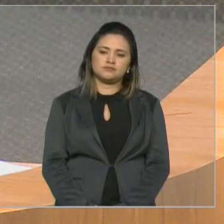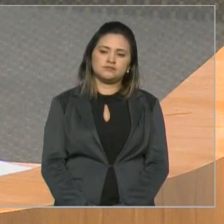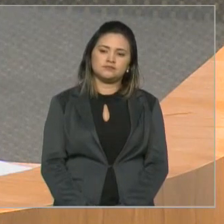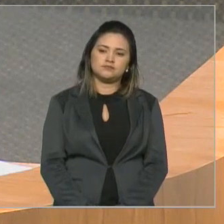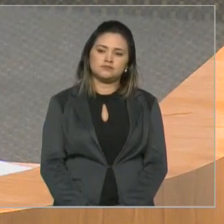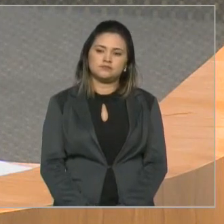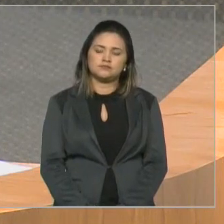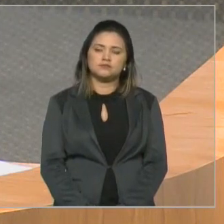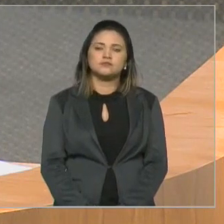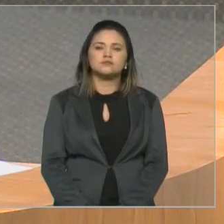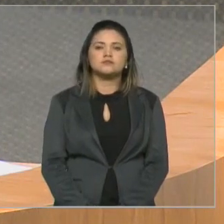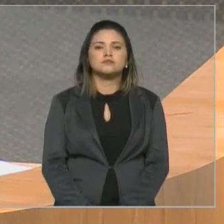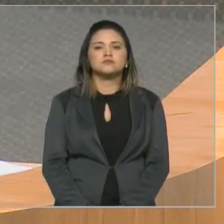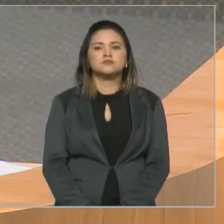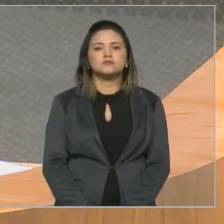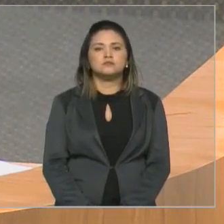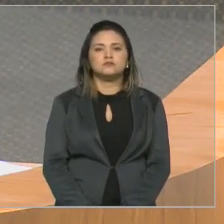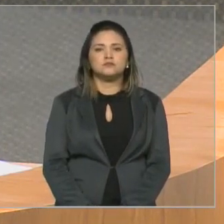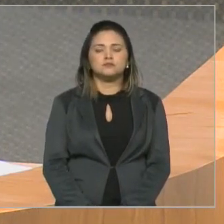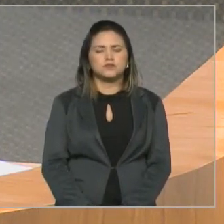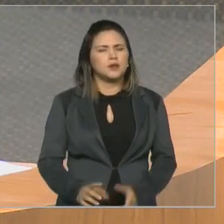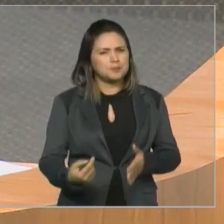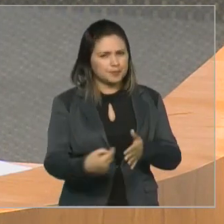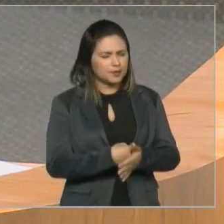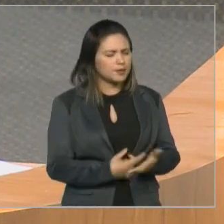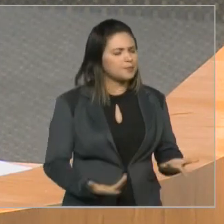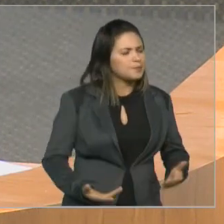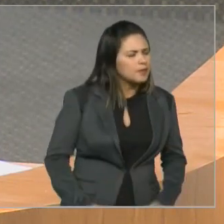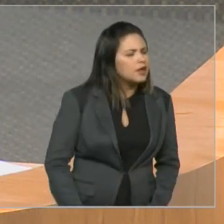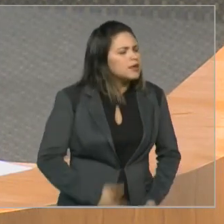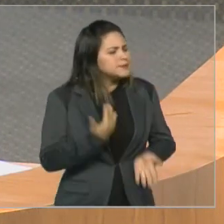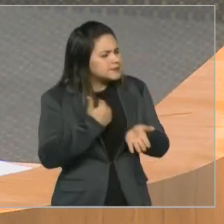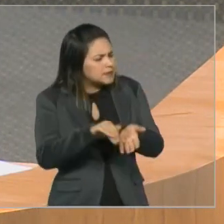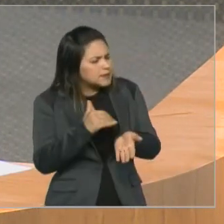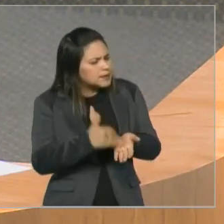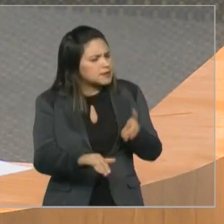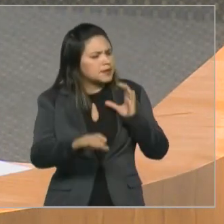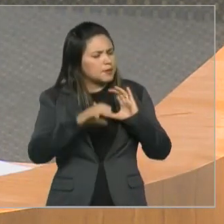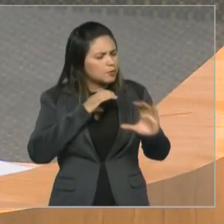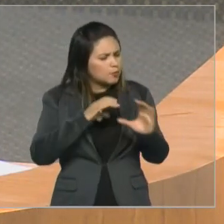Hélio, uma secretaria de comunicação que aumentou